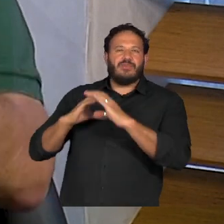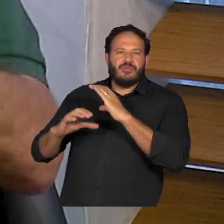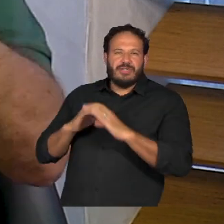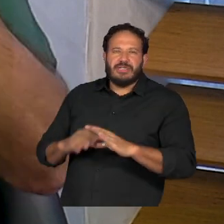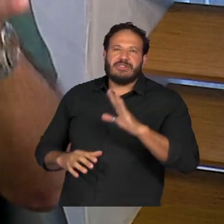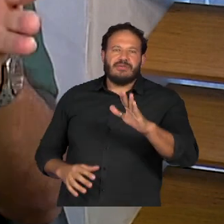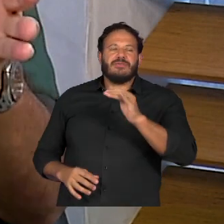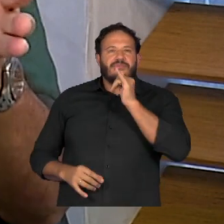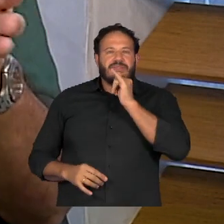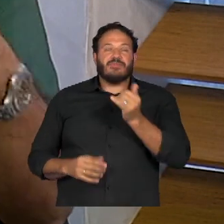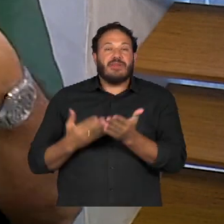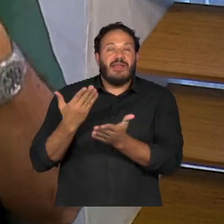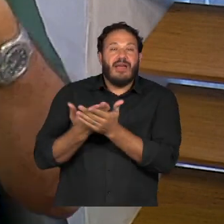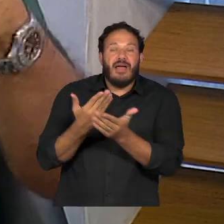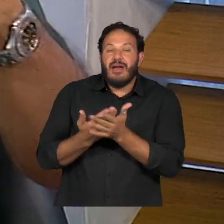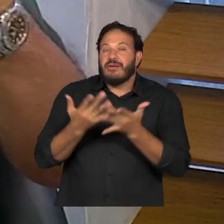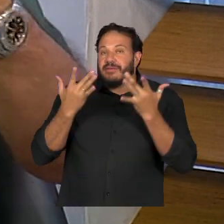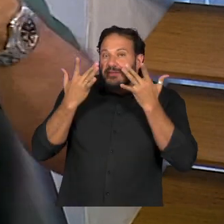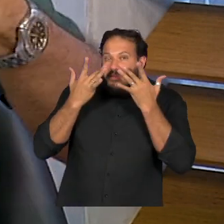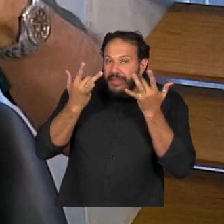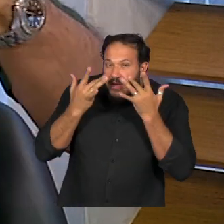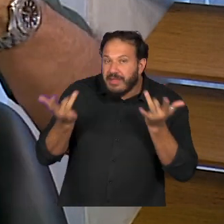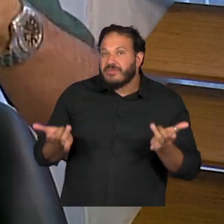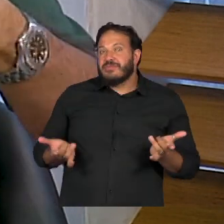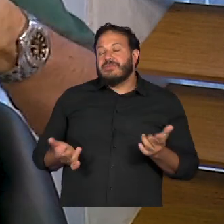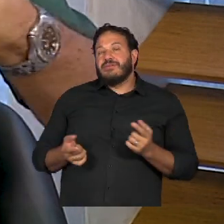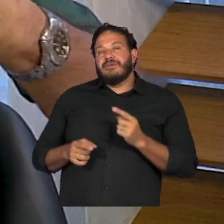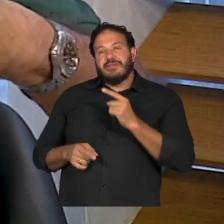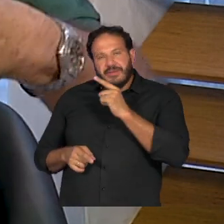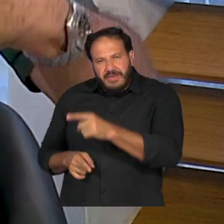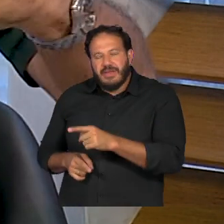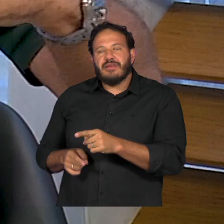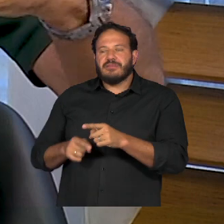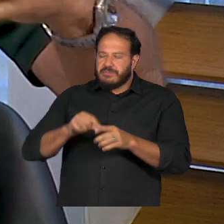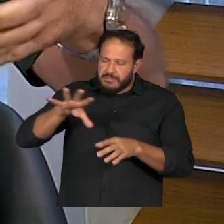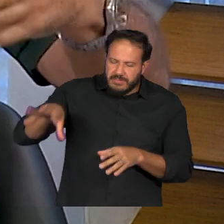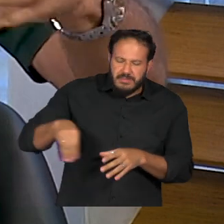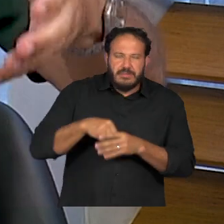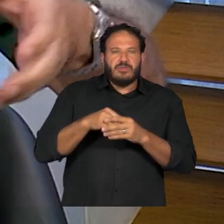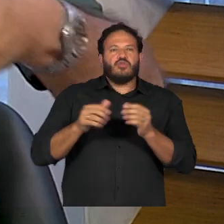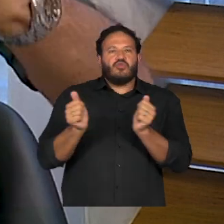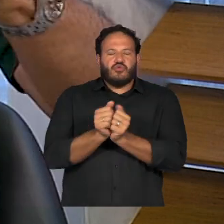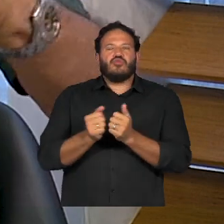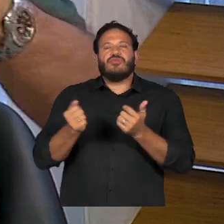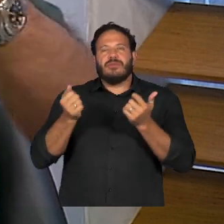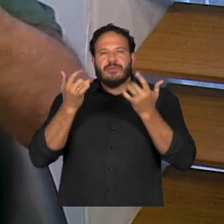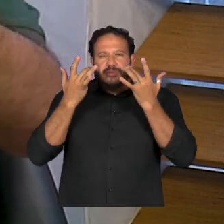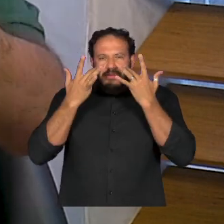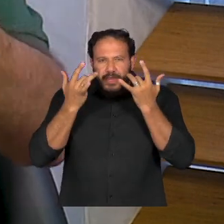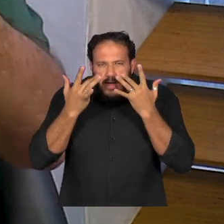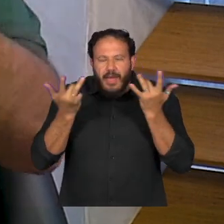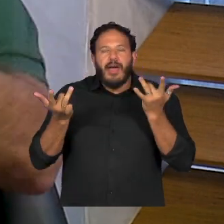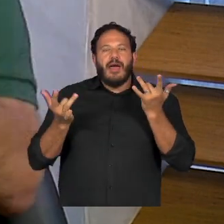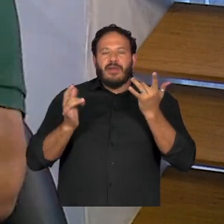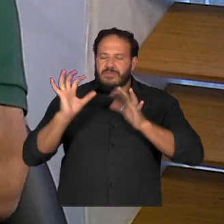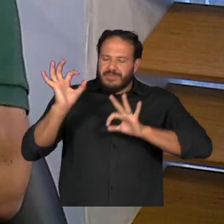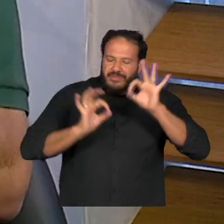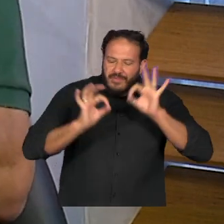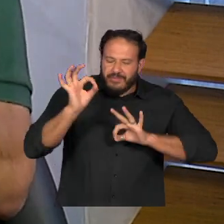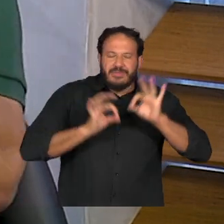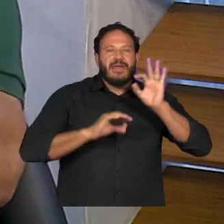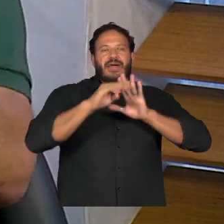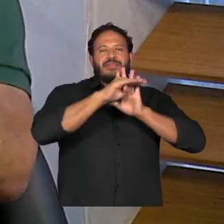temos aulas de teatro em que eles são eh participam de de peças de teatro formuladas ali para